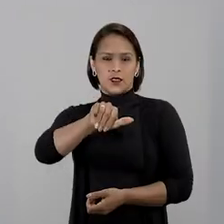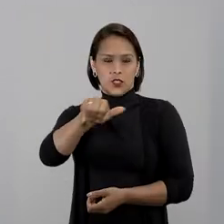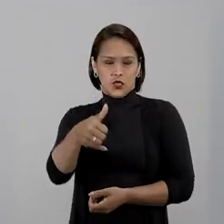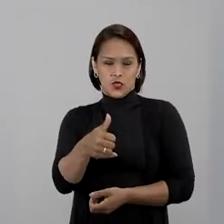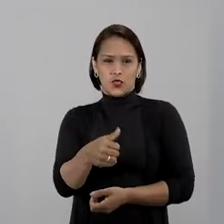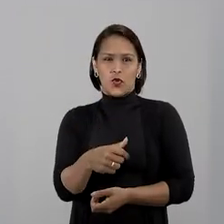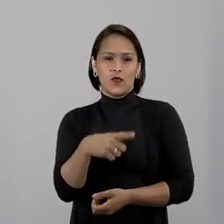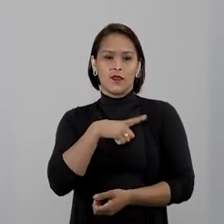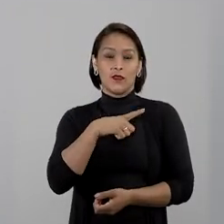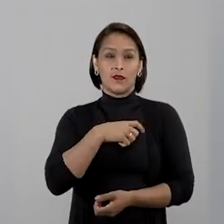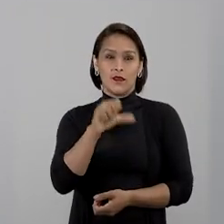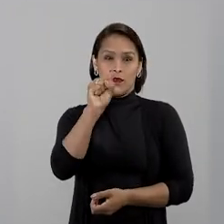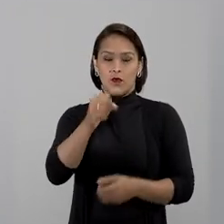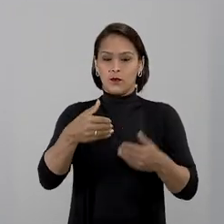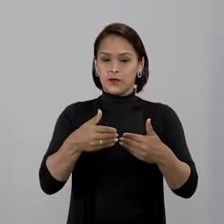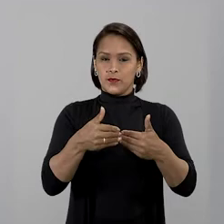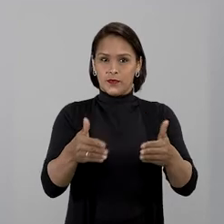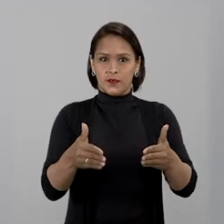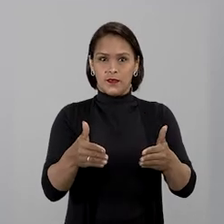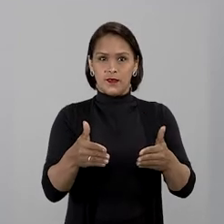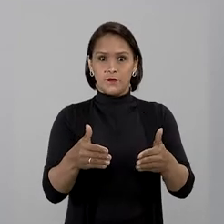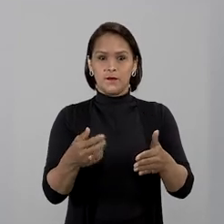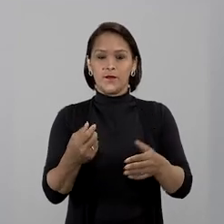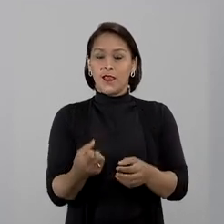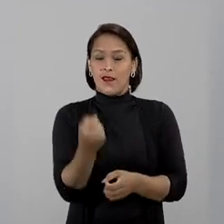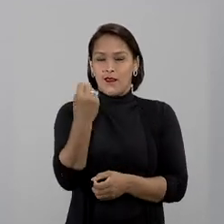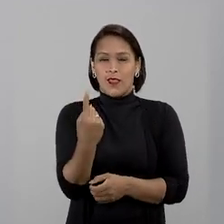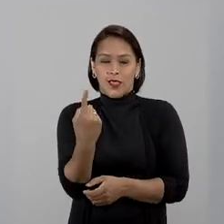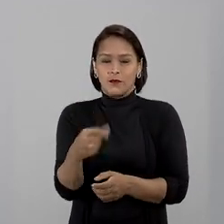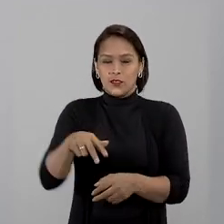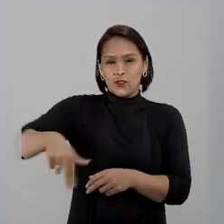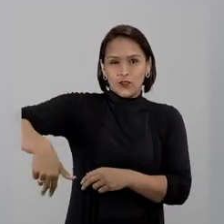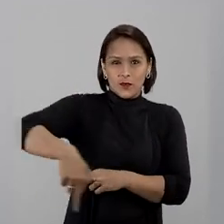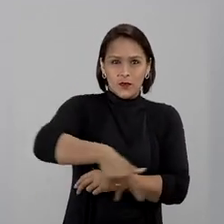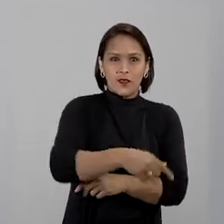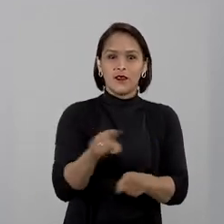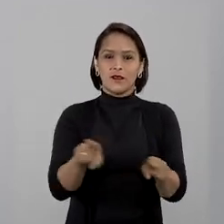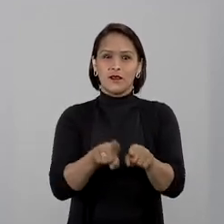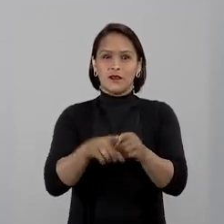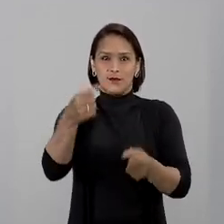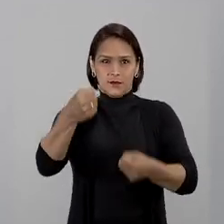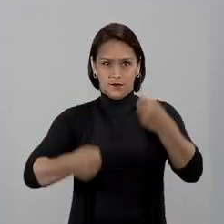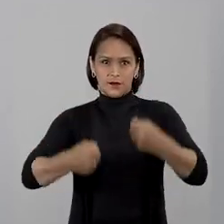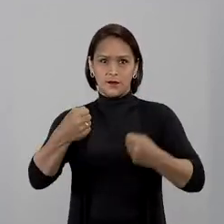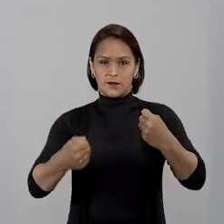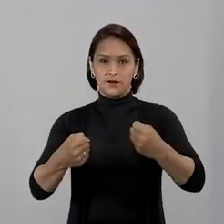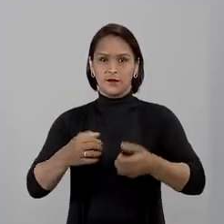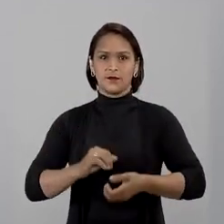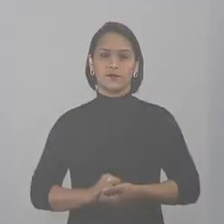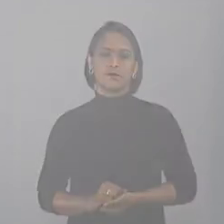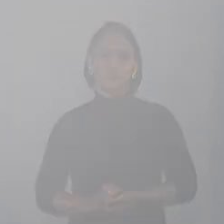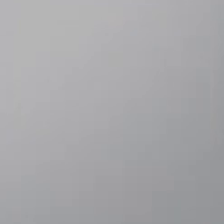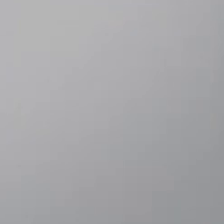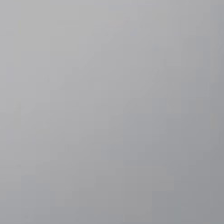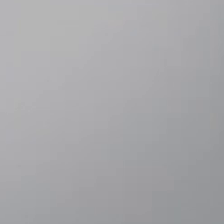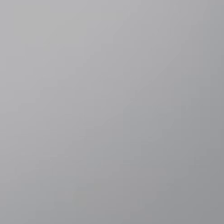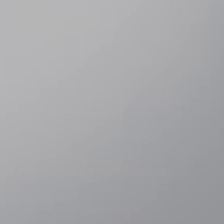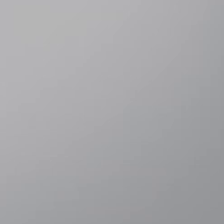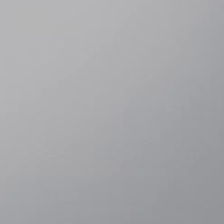Superior Tribunal de Justiça tem 8 entradas, entre elas de pedestres e de veículos.